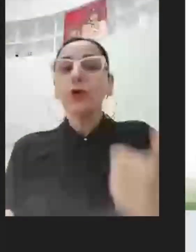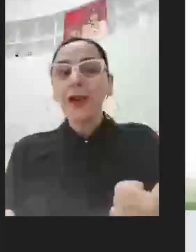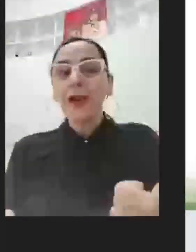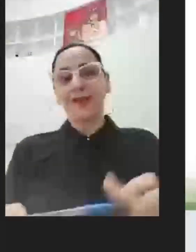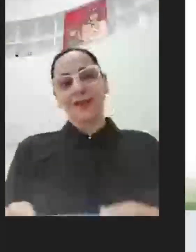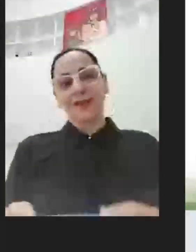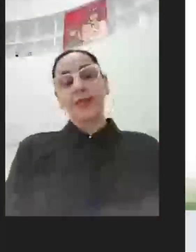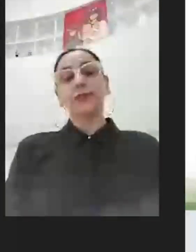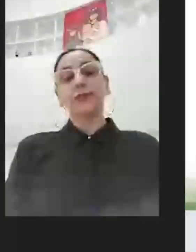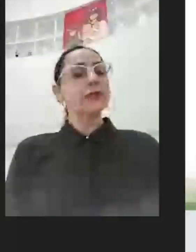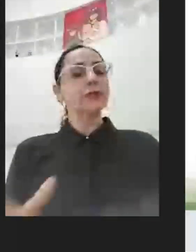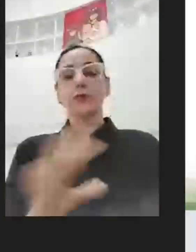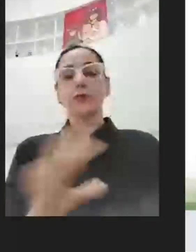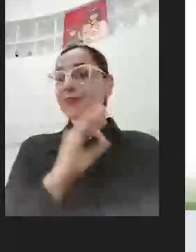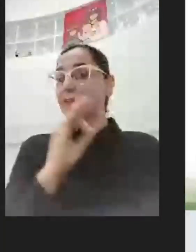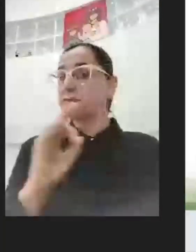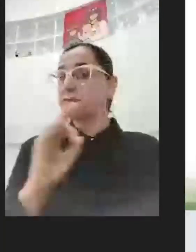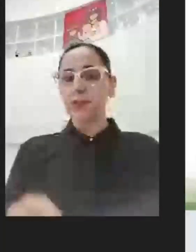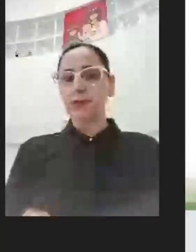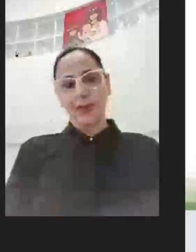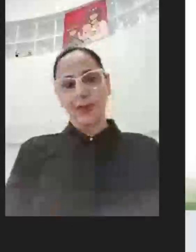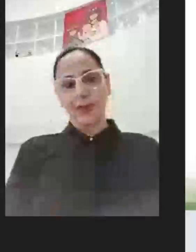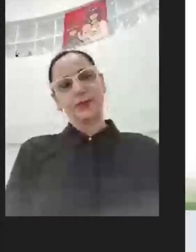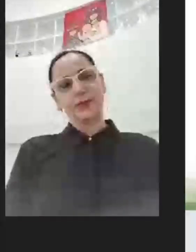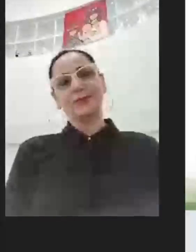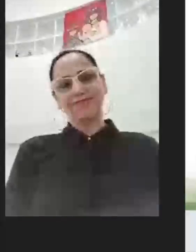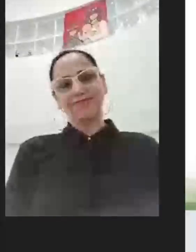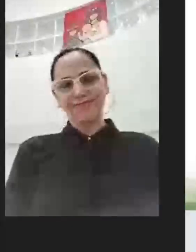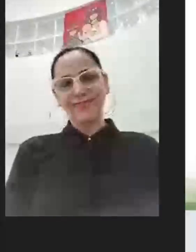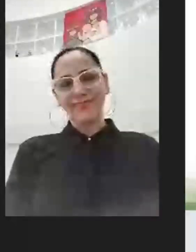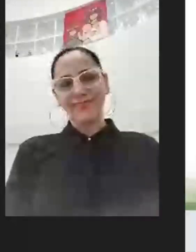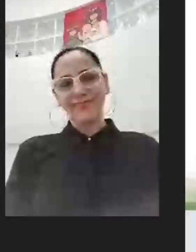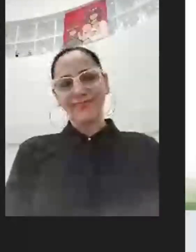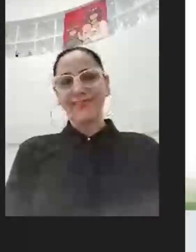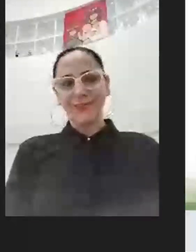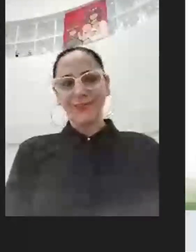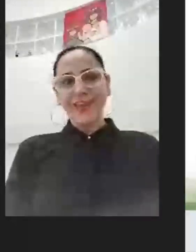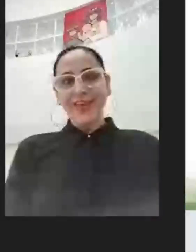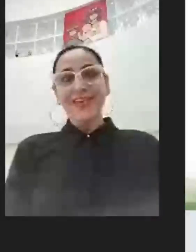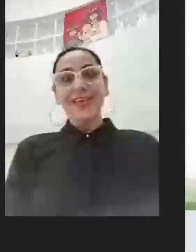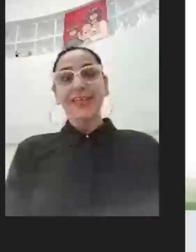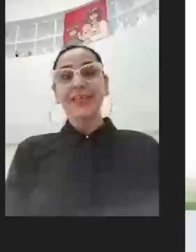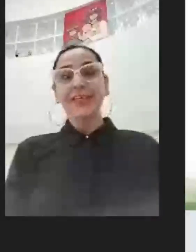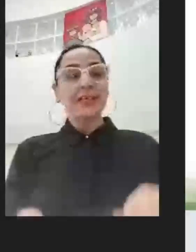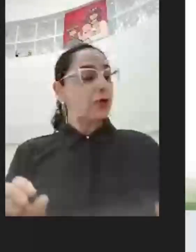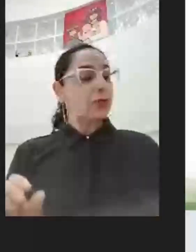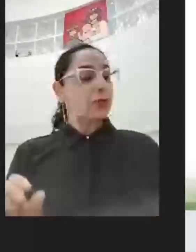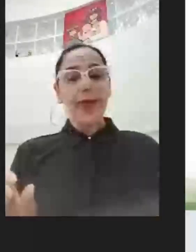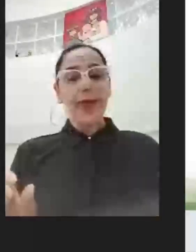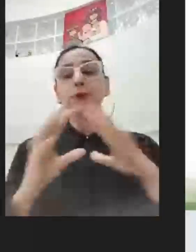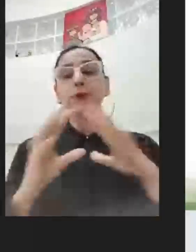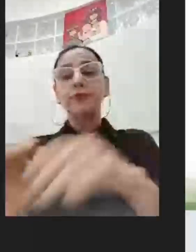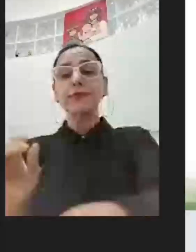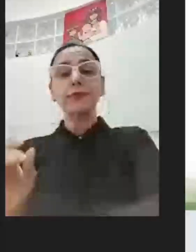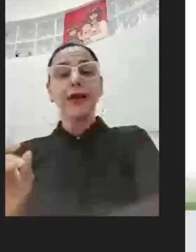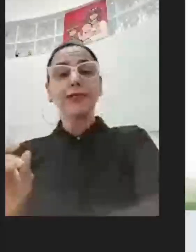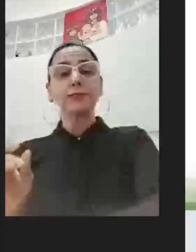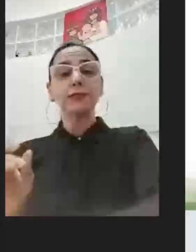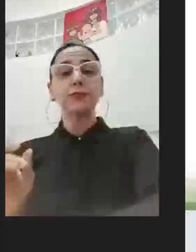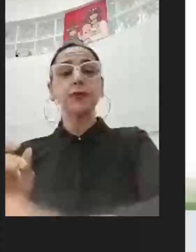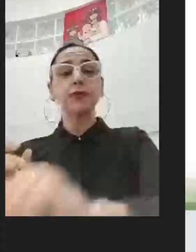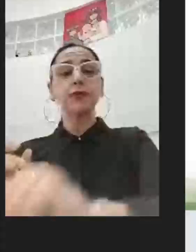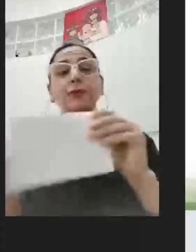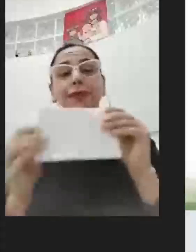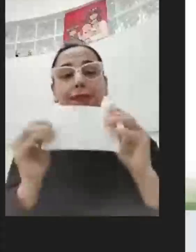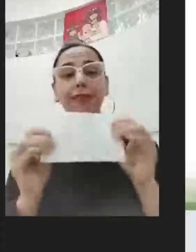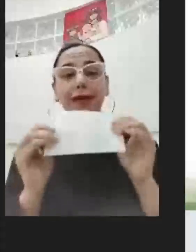fono, para doula, que às vezes não tem nem o ensino médio, entendeu? E aí eu pego, mando